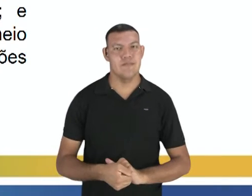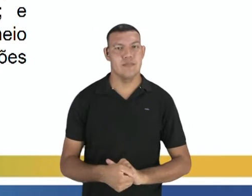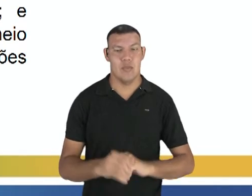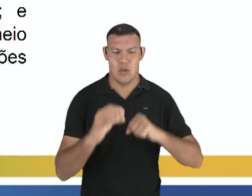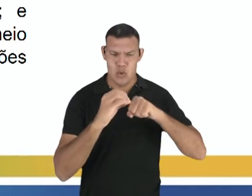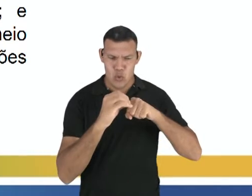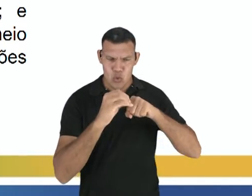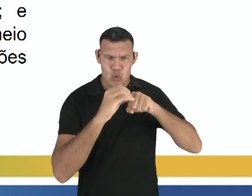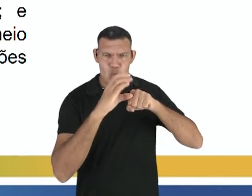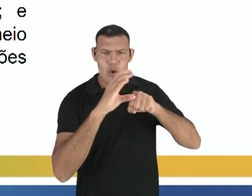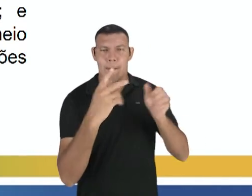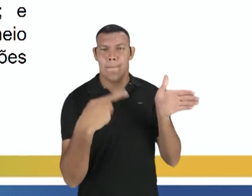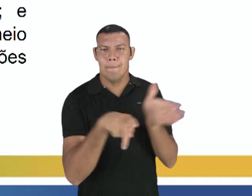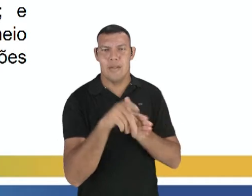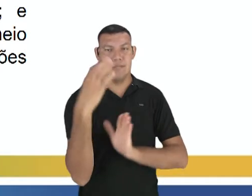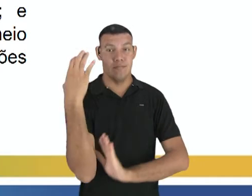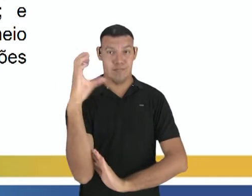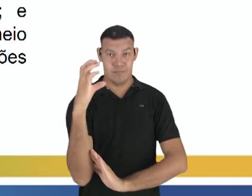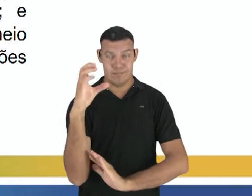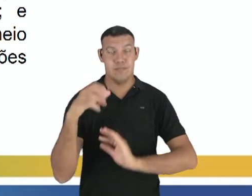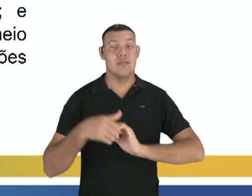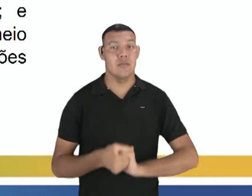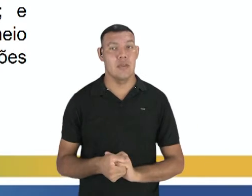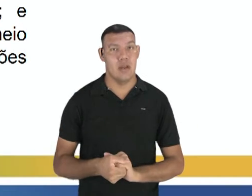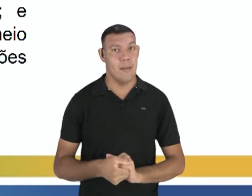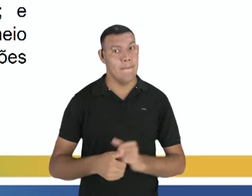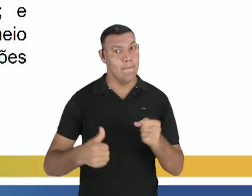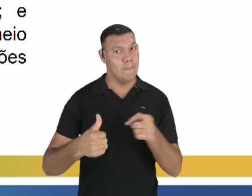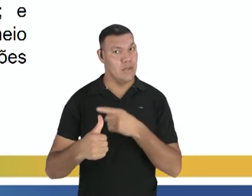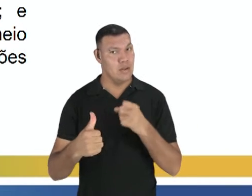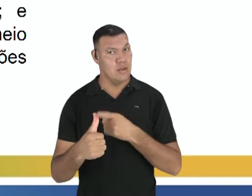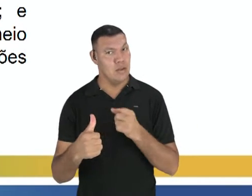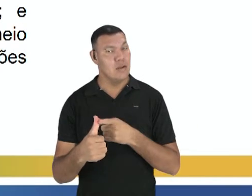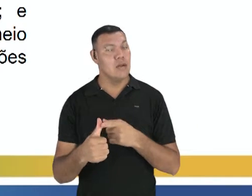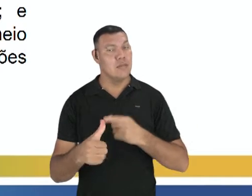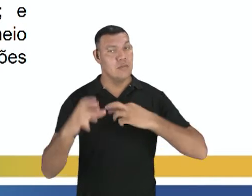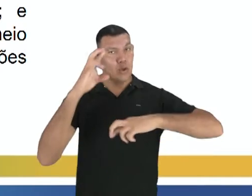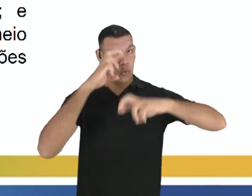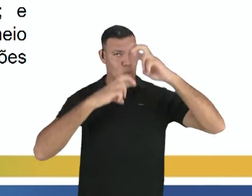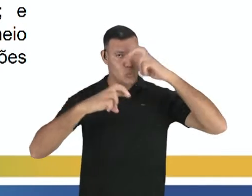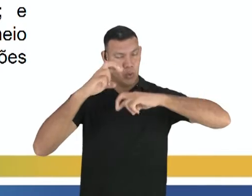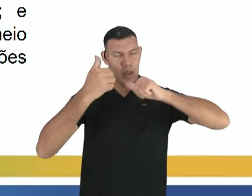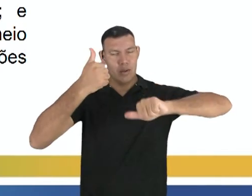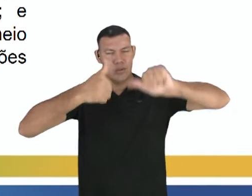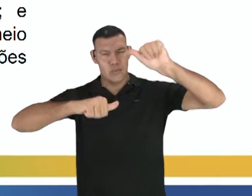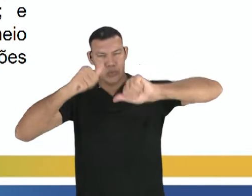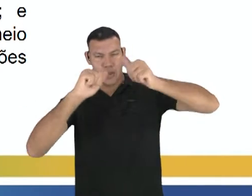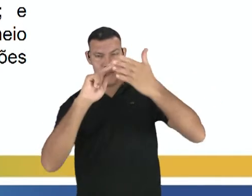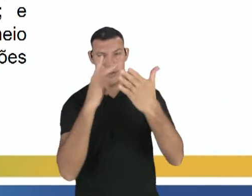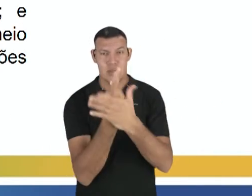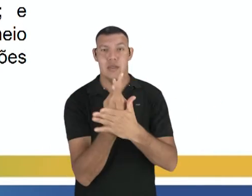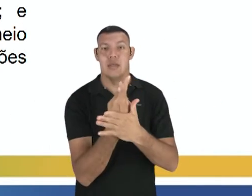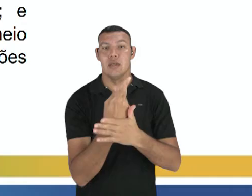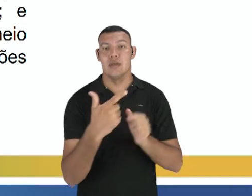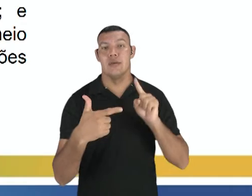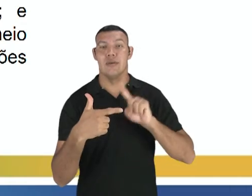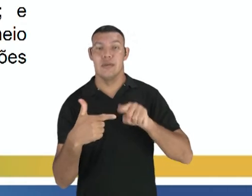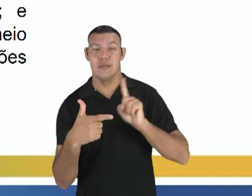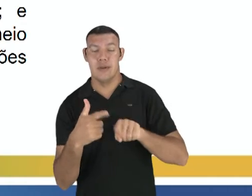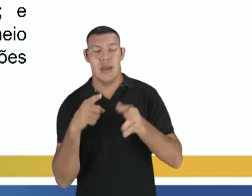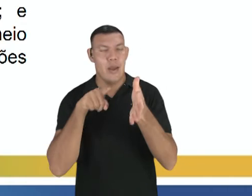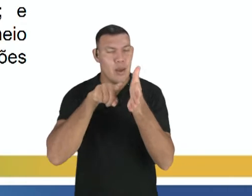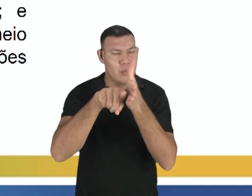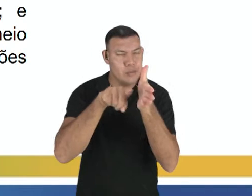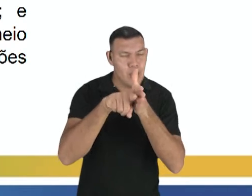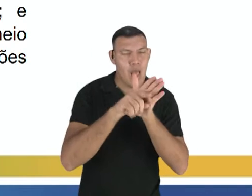esse conhecimento científico. Então, primeiramente existe a observação, que é a análise dos fatos, depois o questionamento,